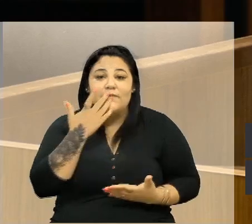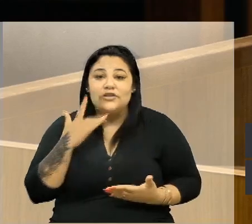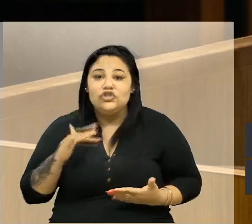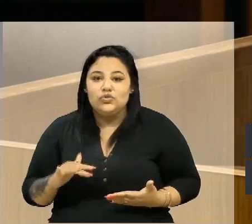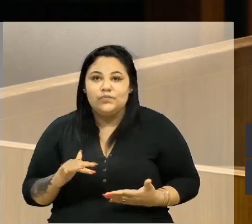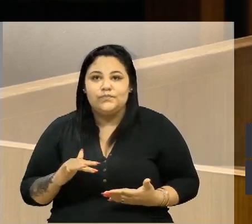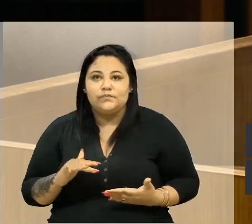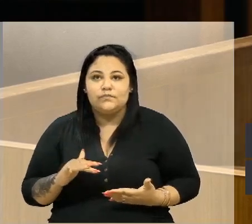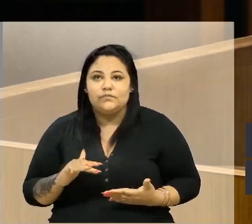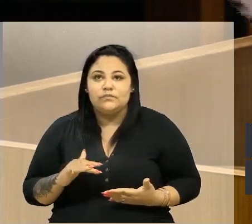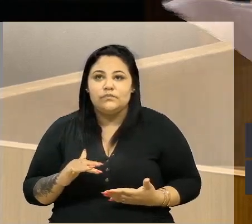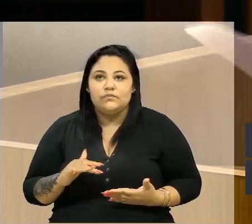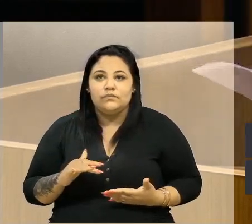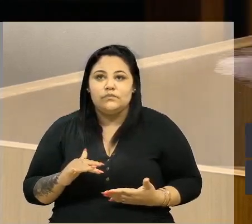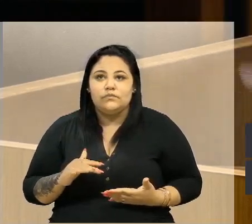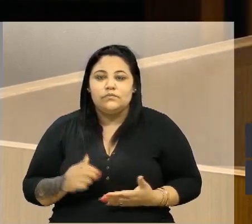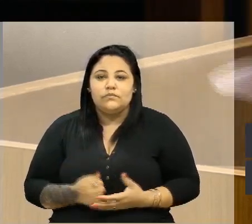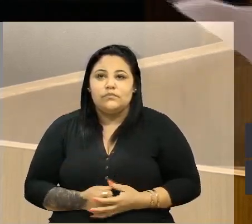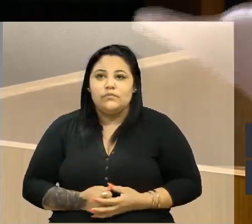que estavam